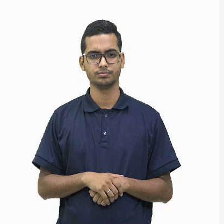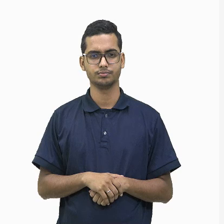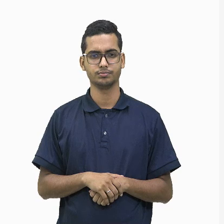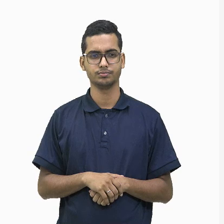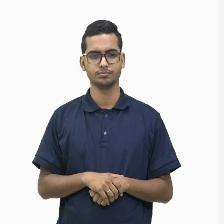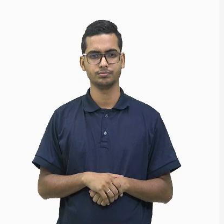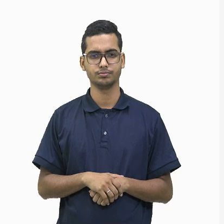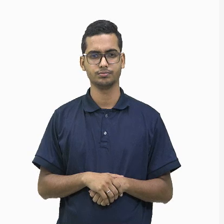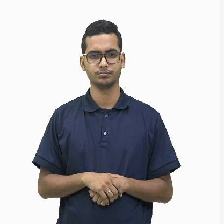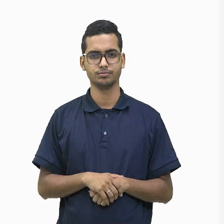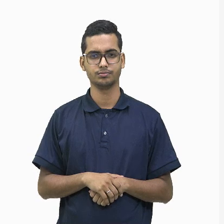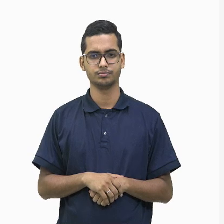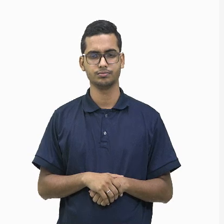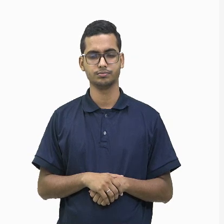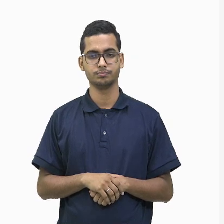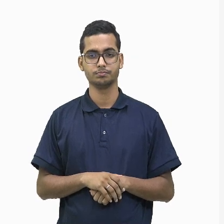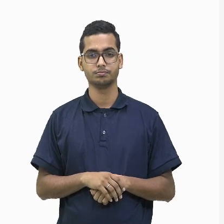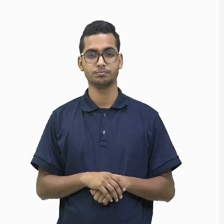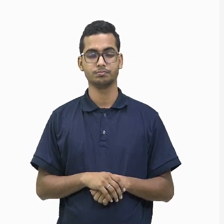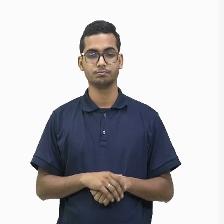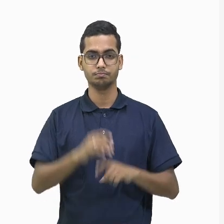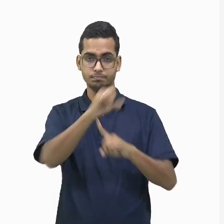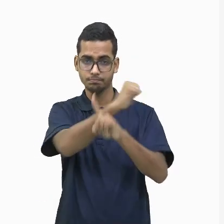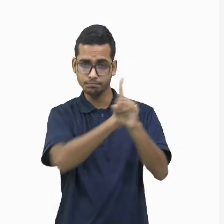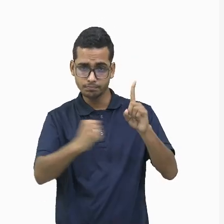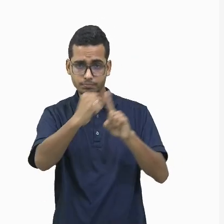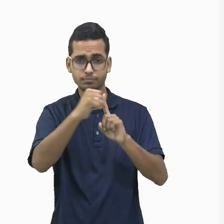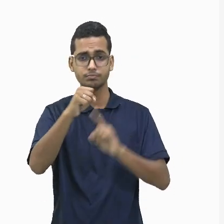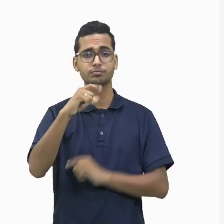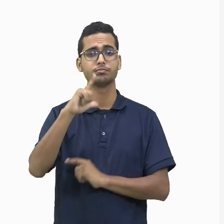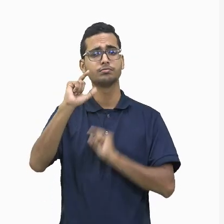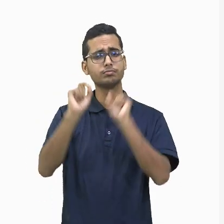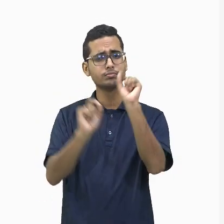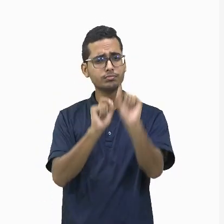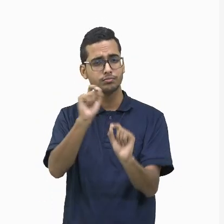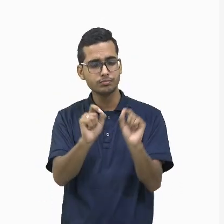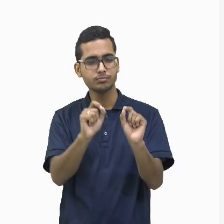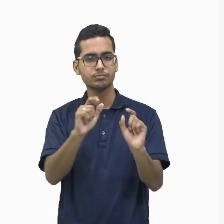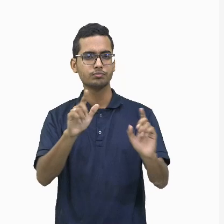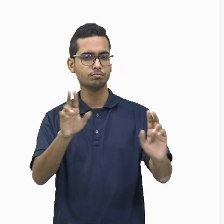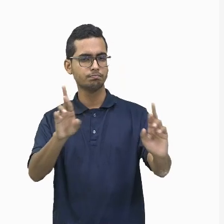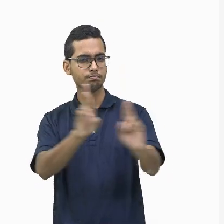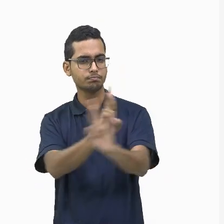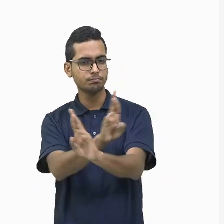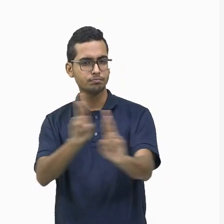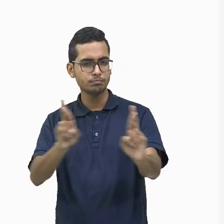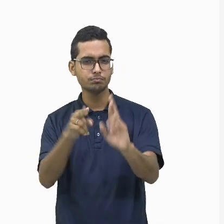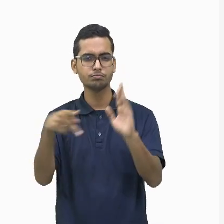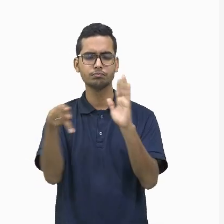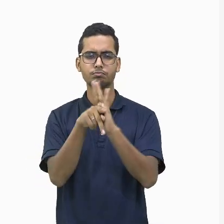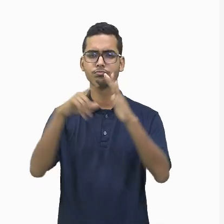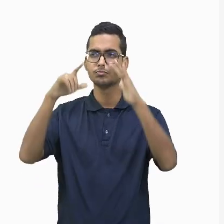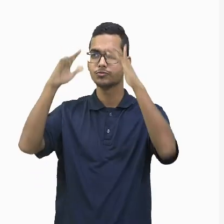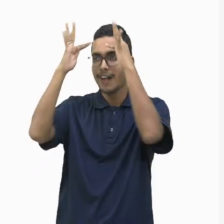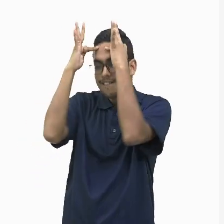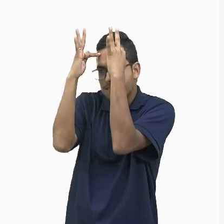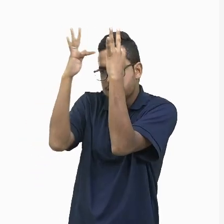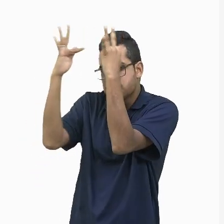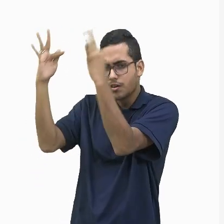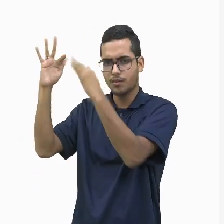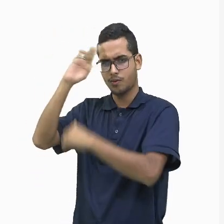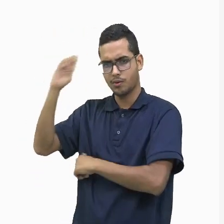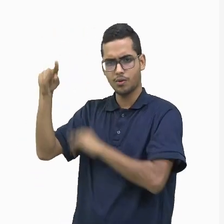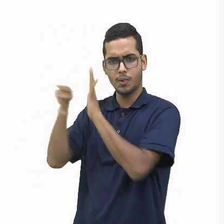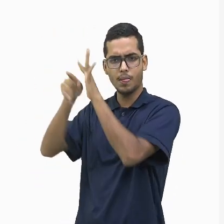E socialmente você tem justamente essas relações, né, de lealdade para com o seu